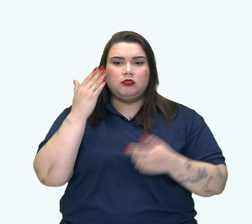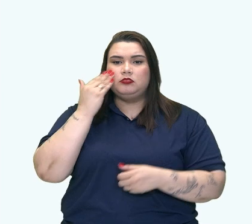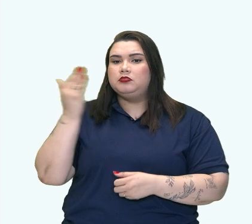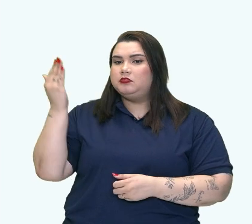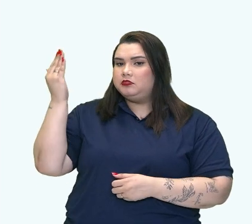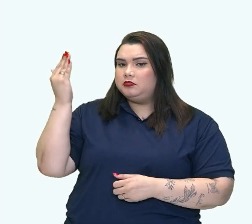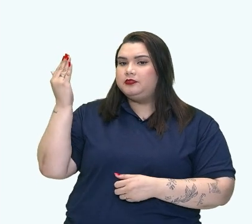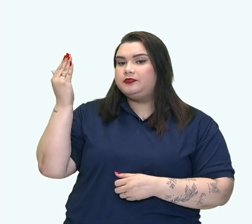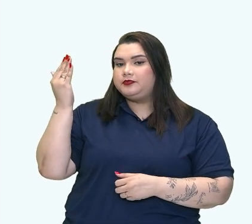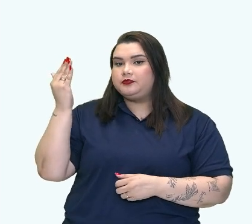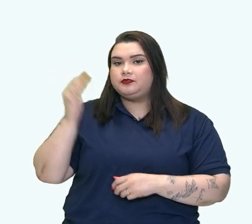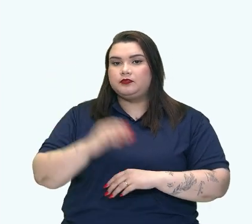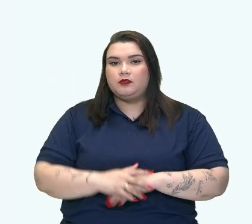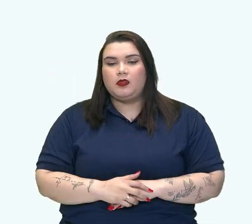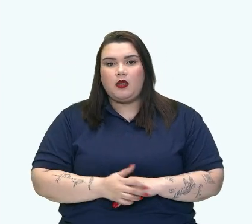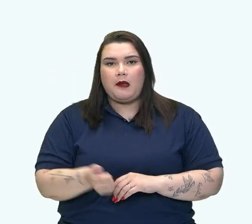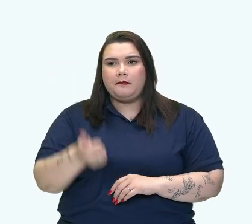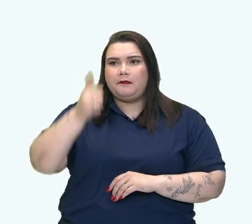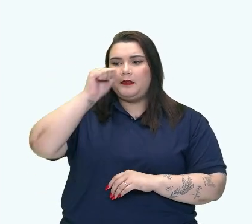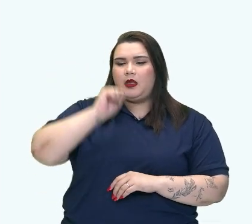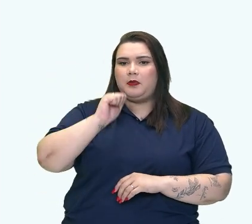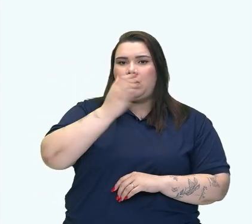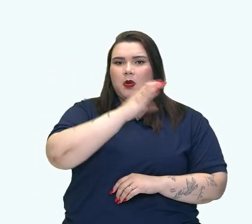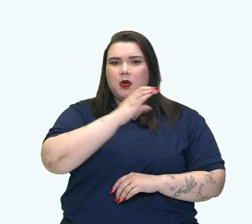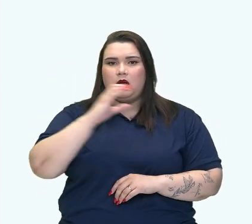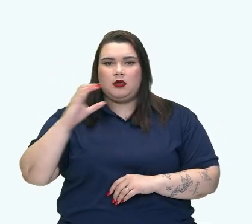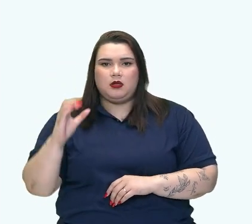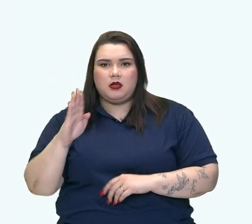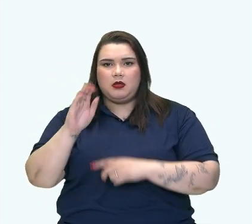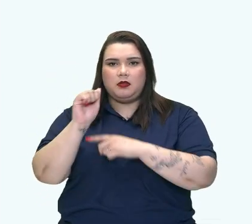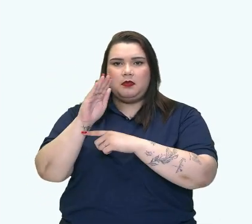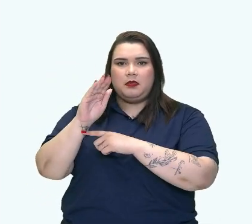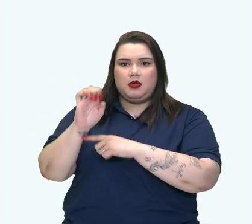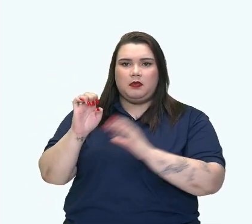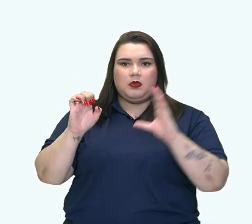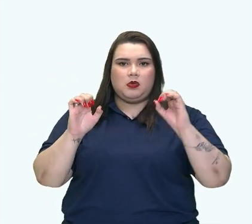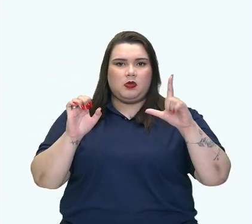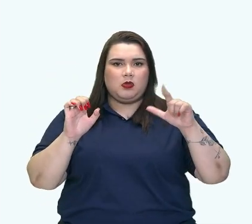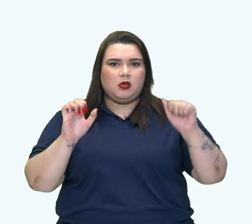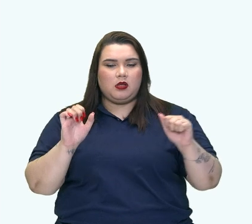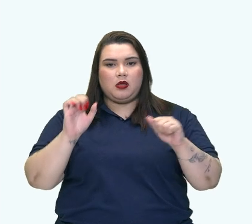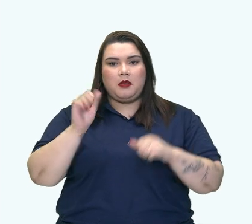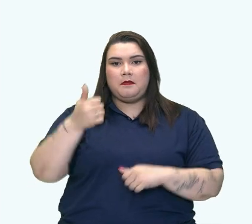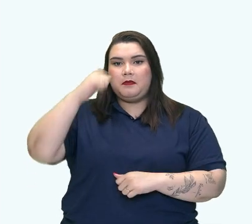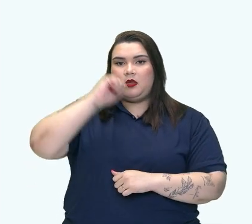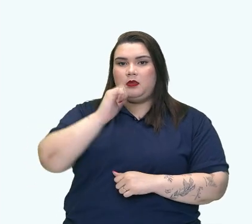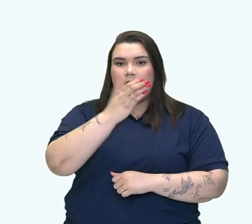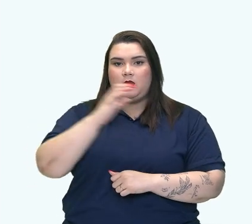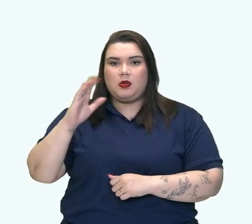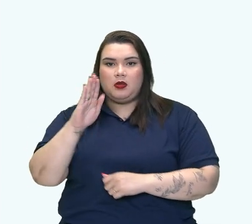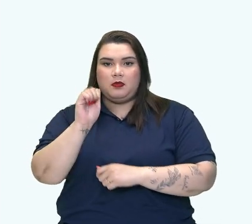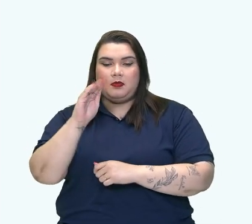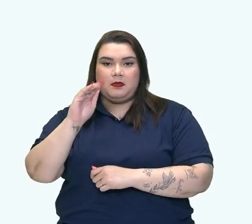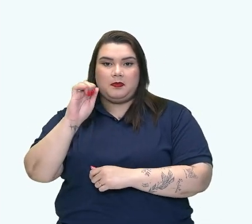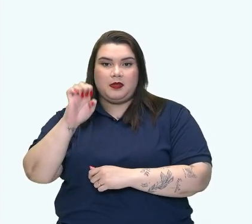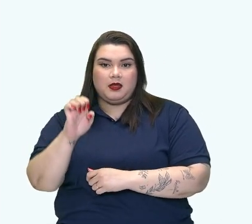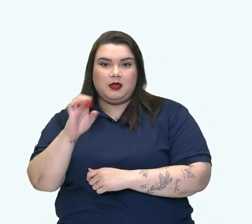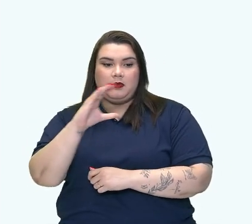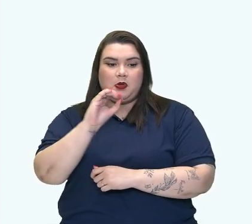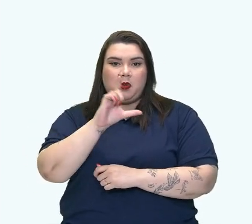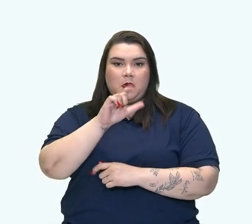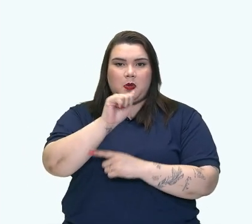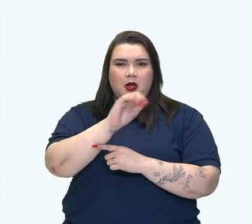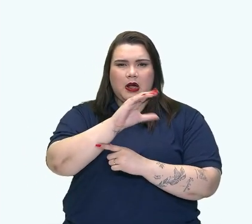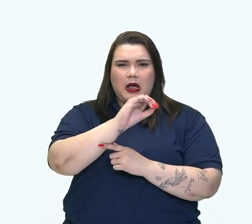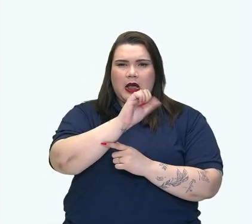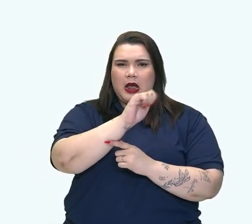significativas, né? Beba Coca-Cola, babe cola, beba coca, babe cola, caco, caco,